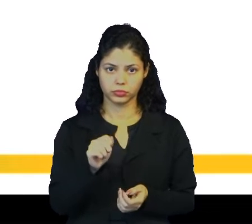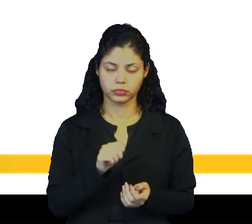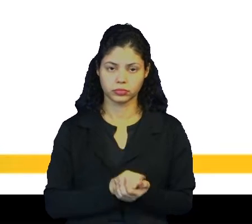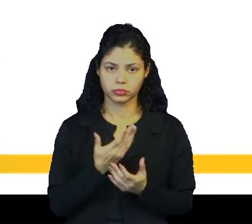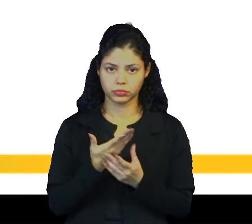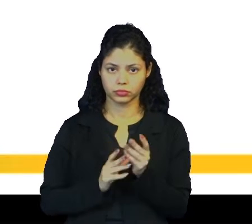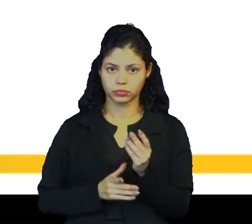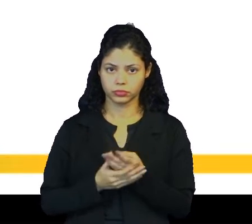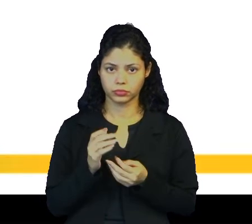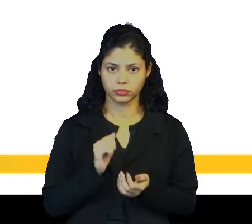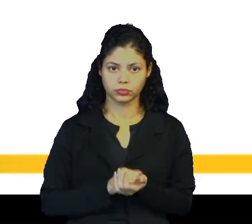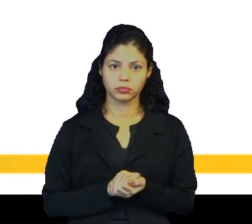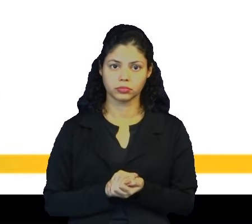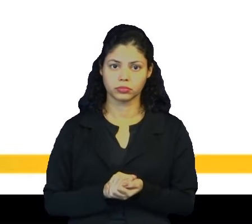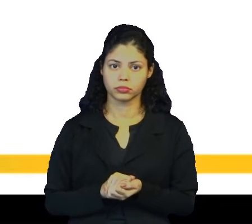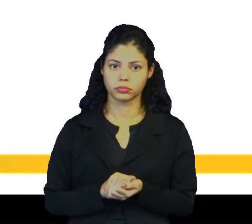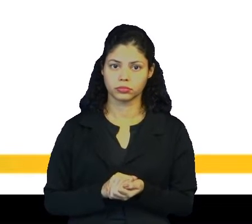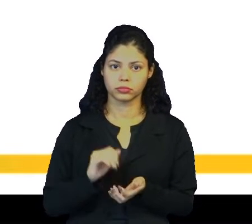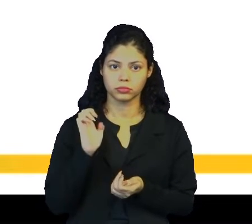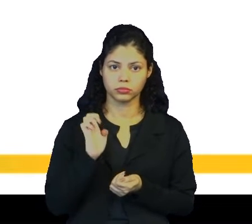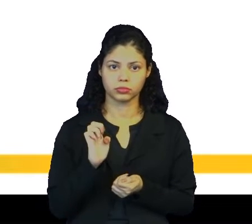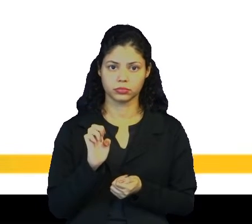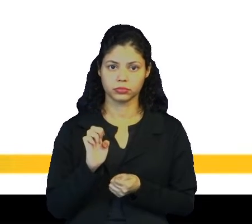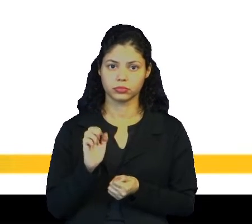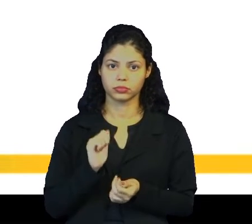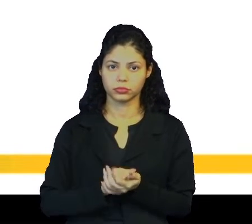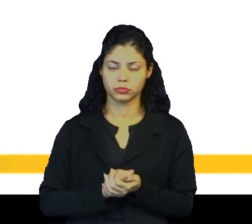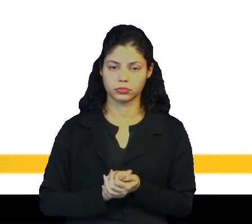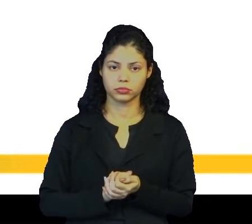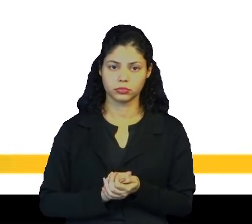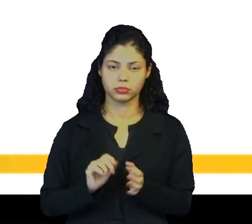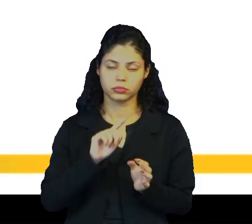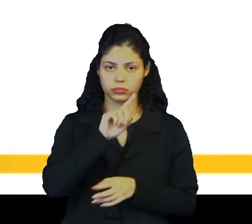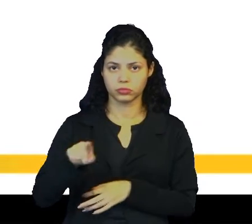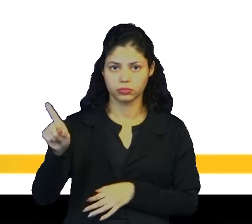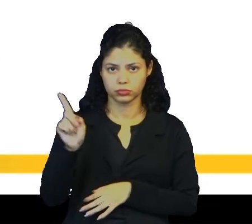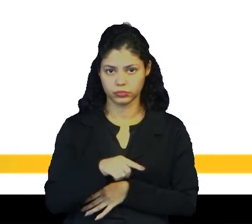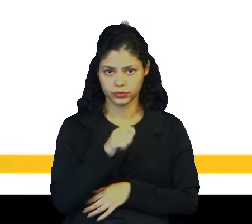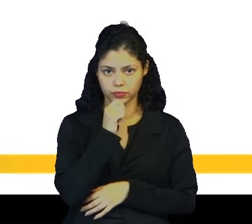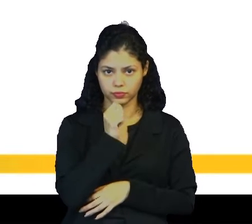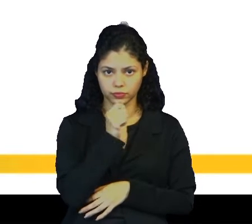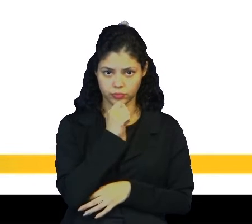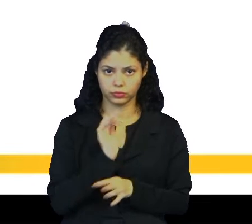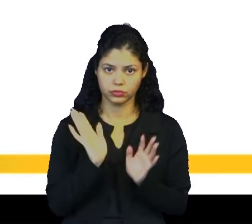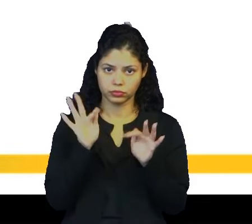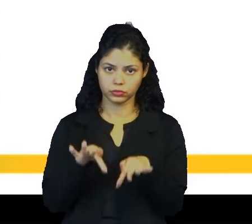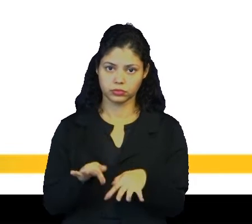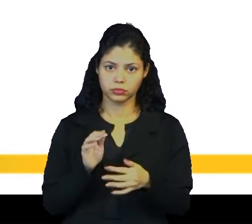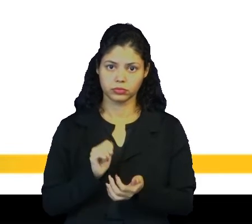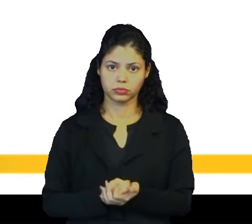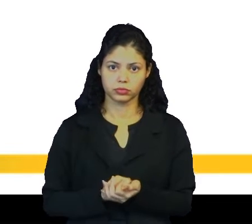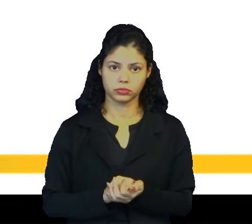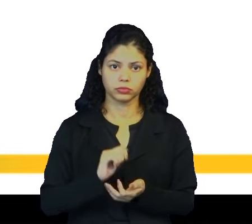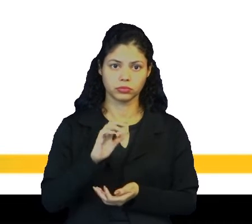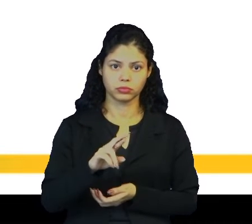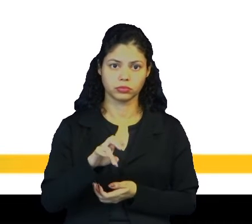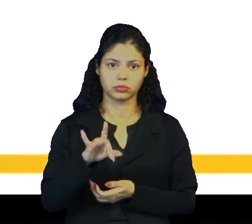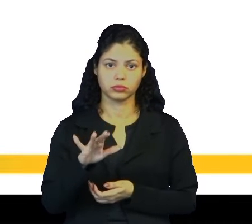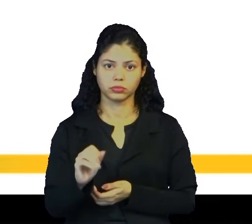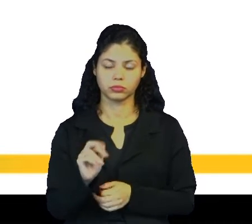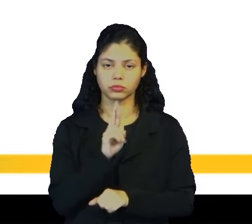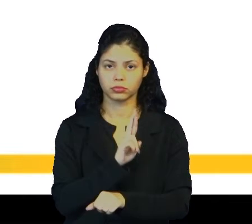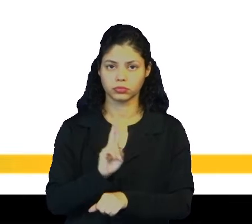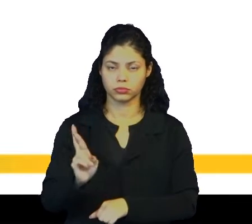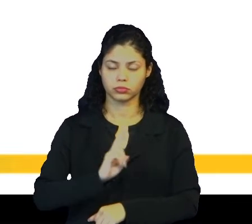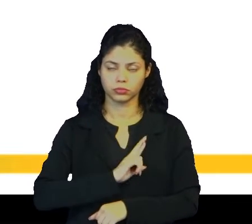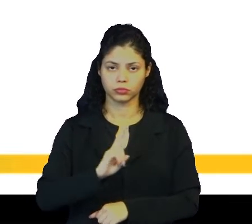de Oliver Cromwell. Ou letra E. A abolição do anglicanismo e a afirmação do calvinismo como